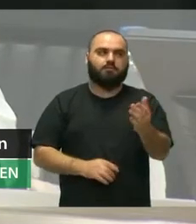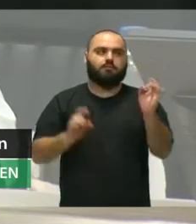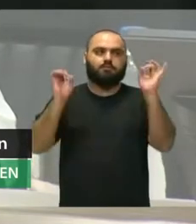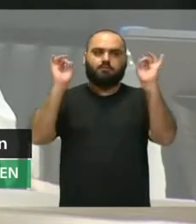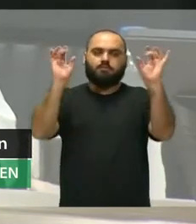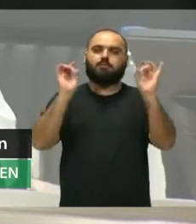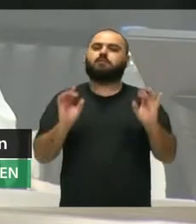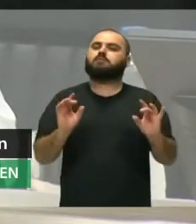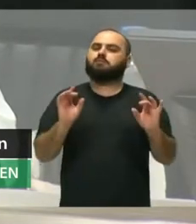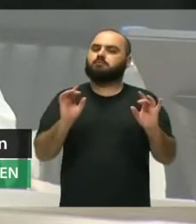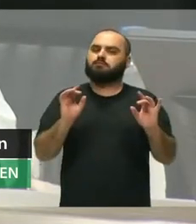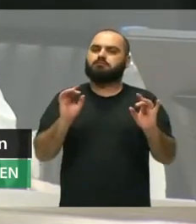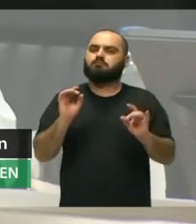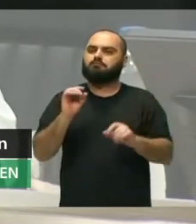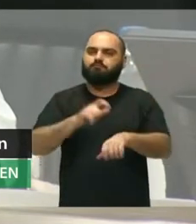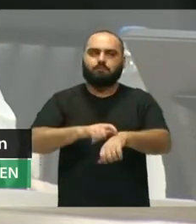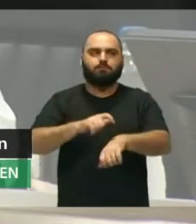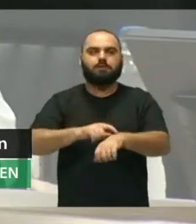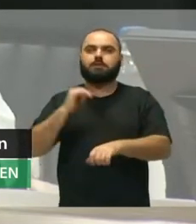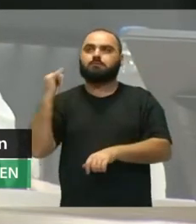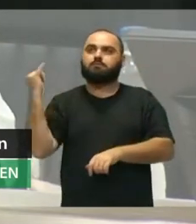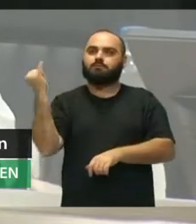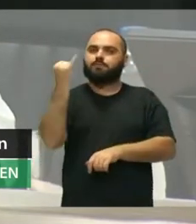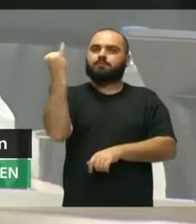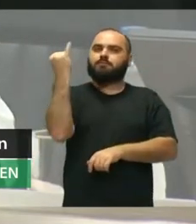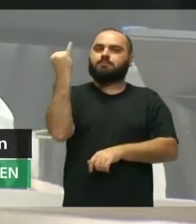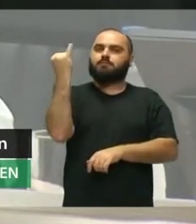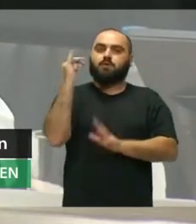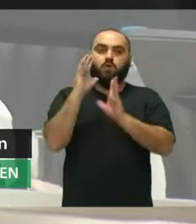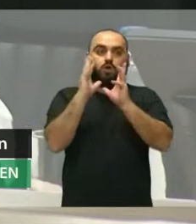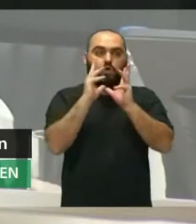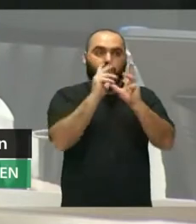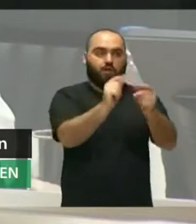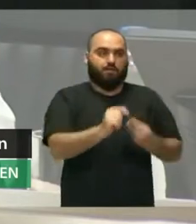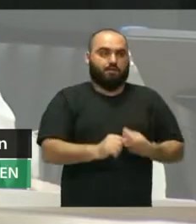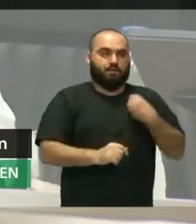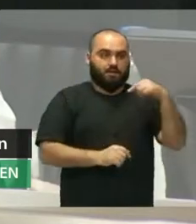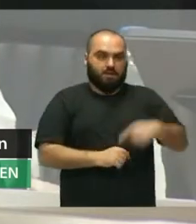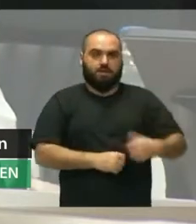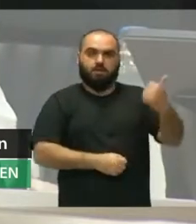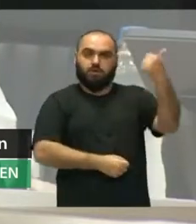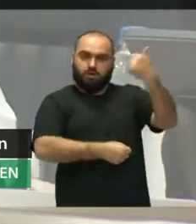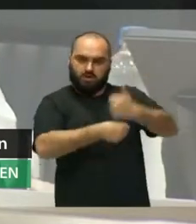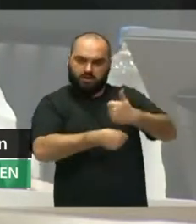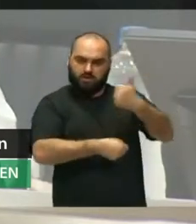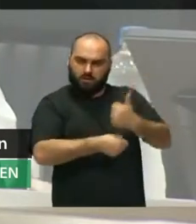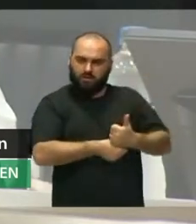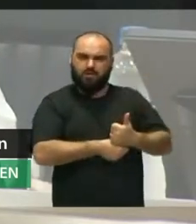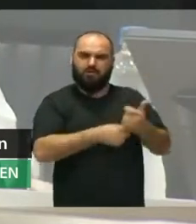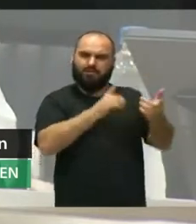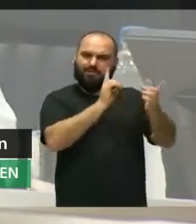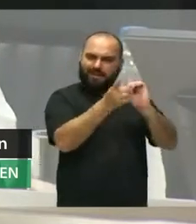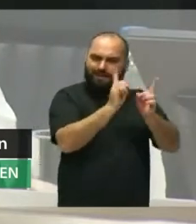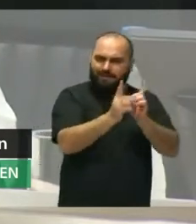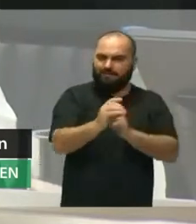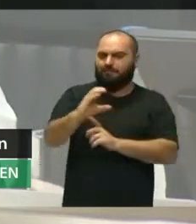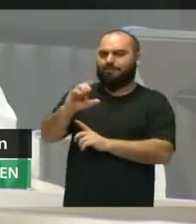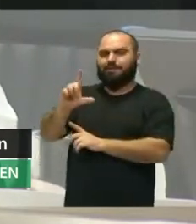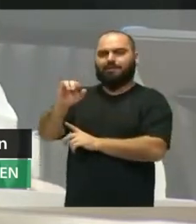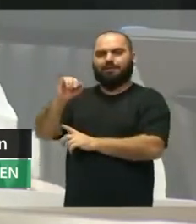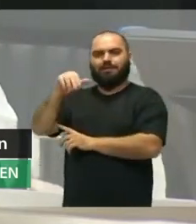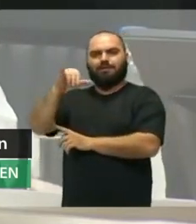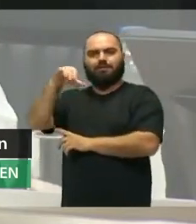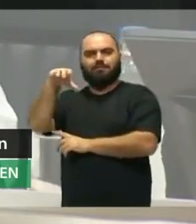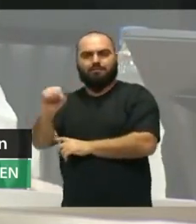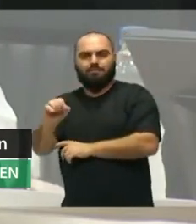oportunidade importante. Estamos todos aqui, diretores, diretor técnico, clínico, administrativo, advogados,